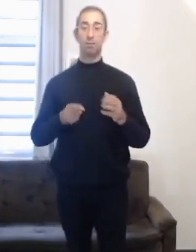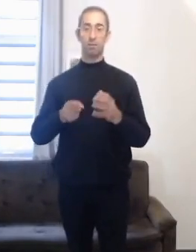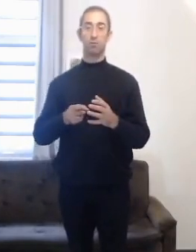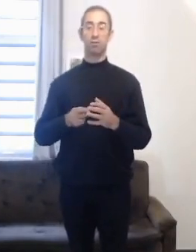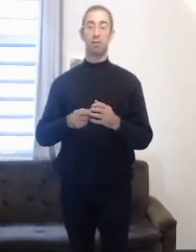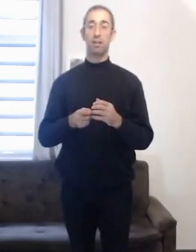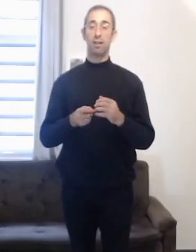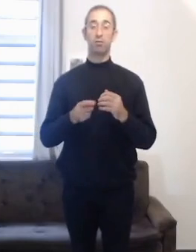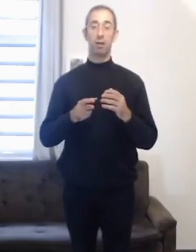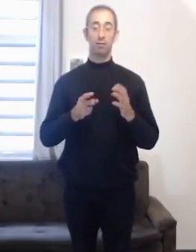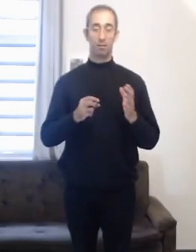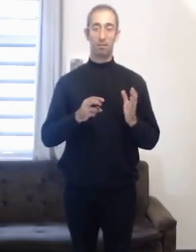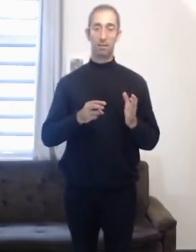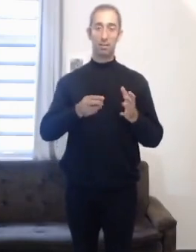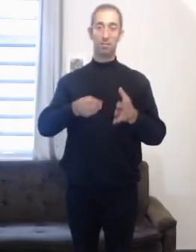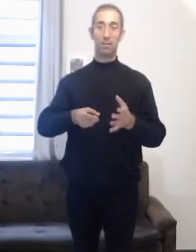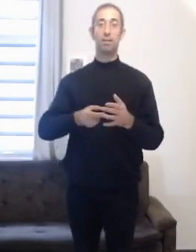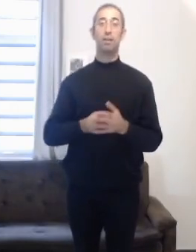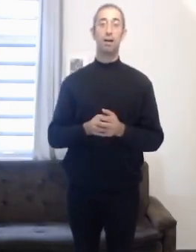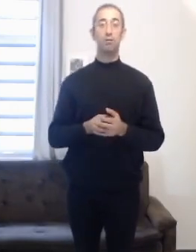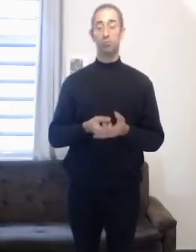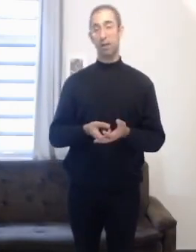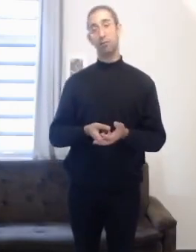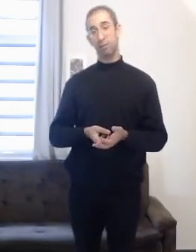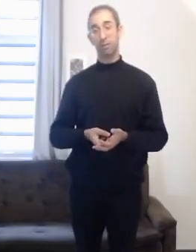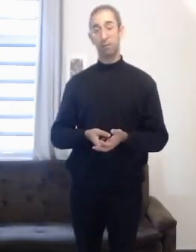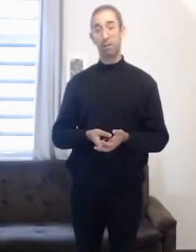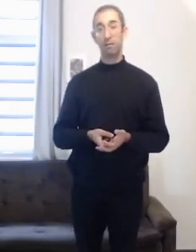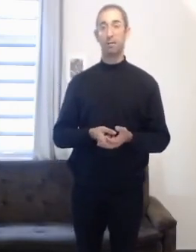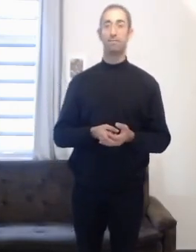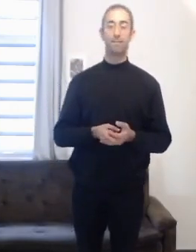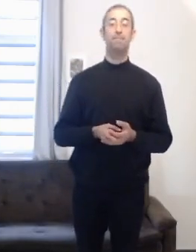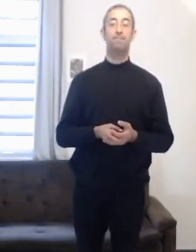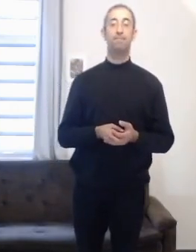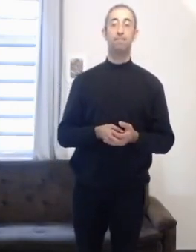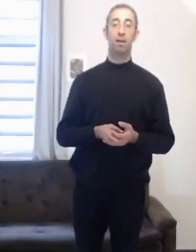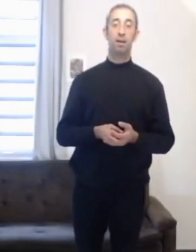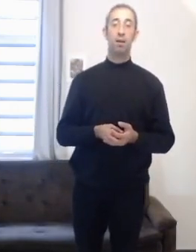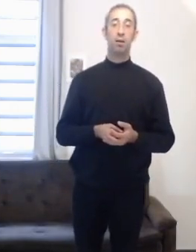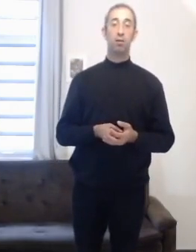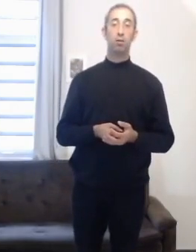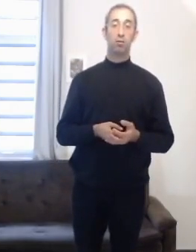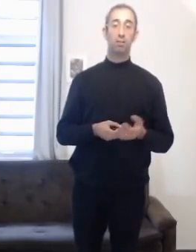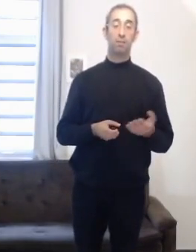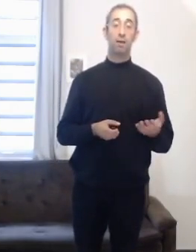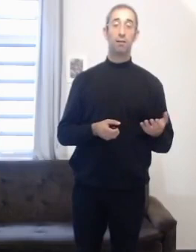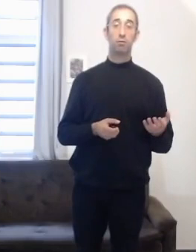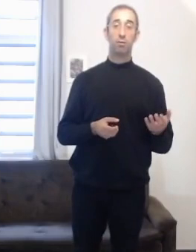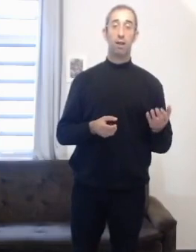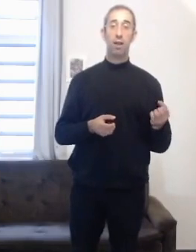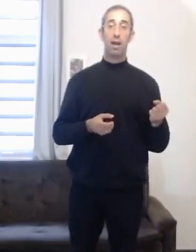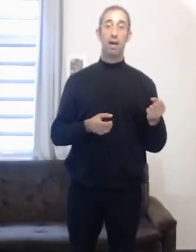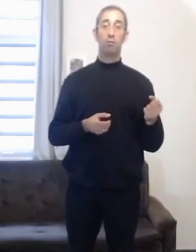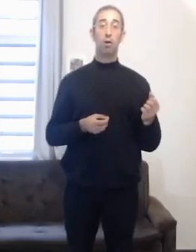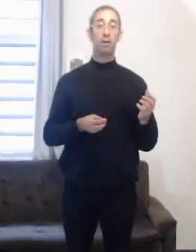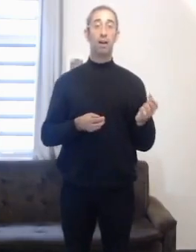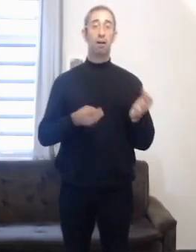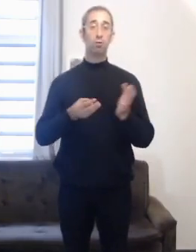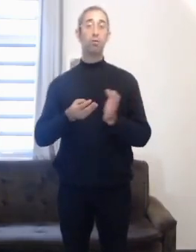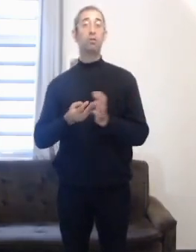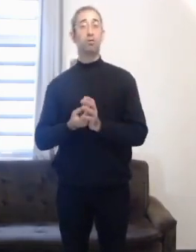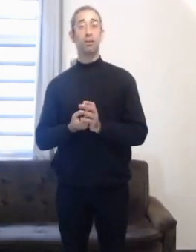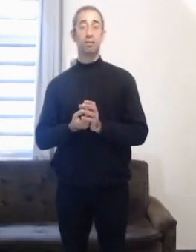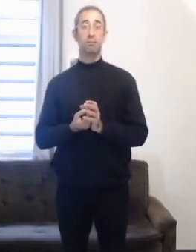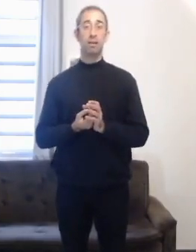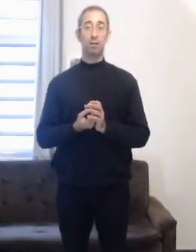tem esse problema na sociedade, eu quero fazer uma pesquisa para tentar ajudar a resolver esse problema, né? E o outro aspecto é qual que é